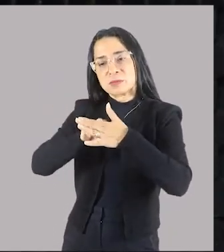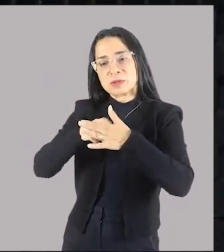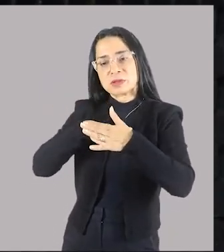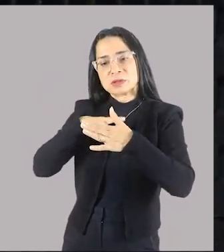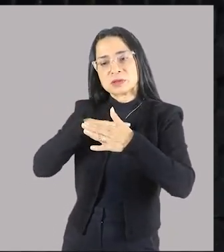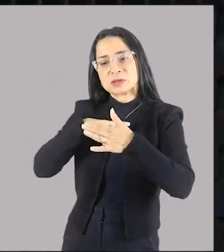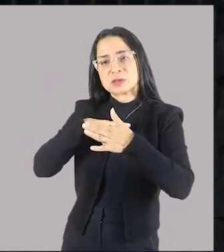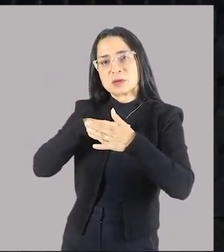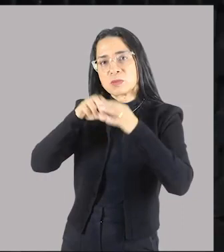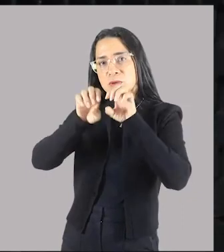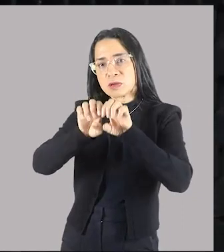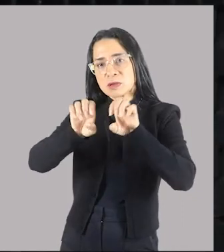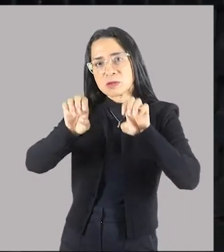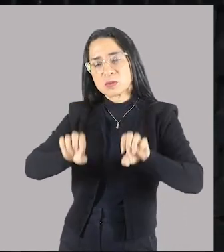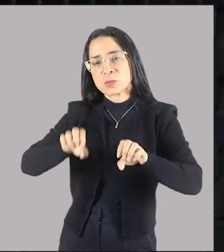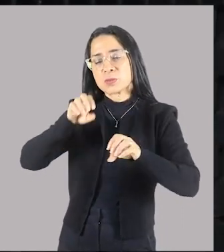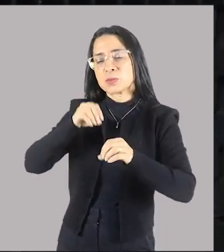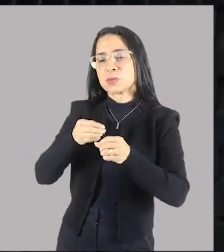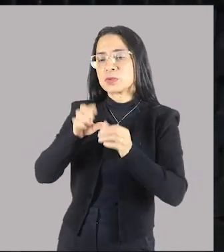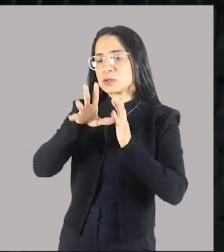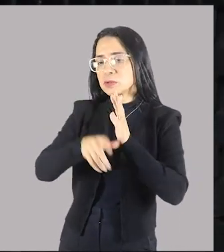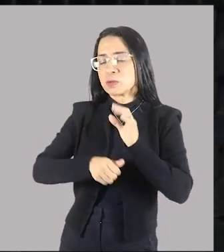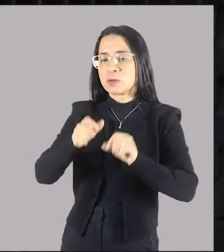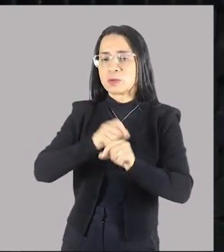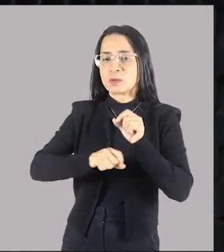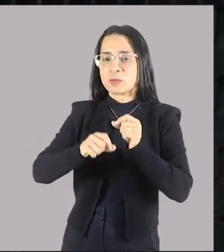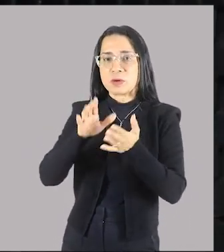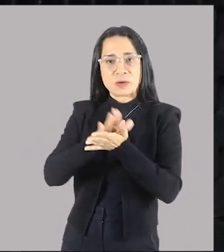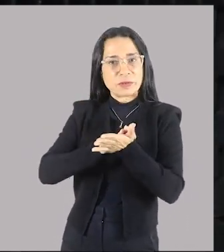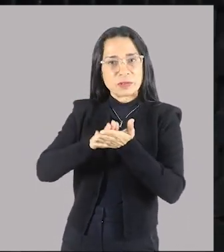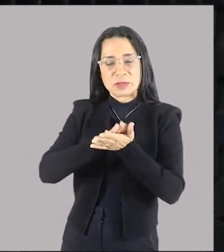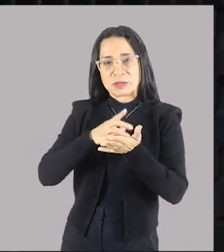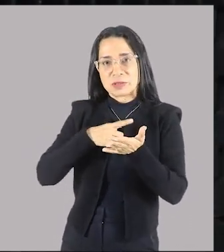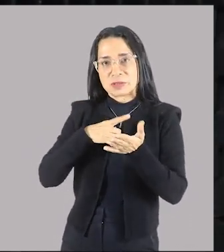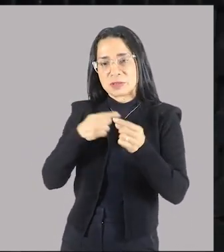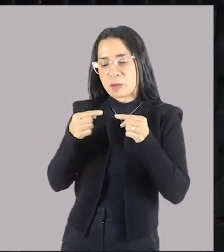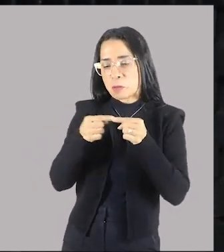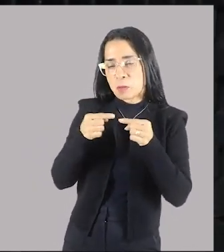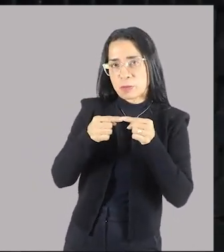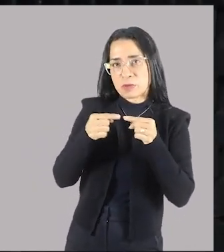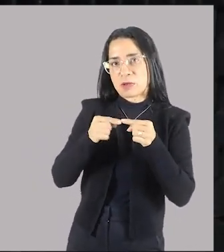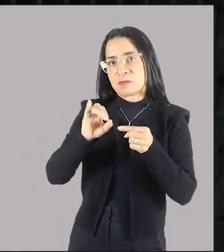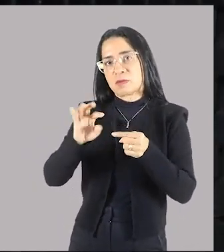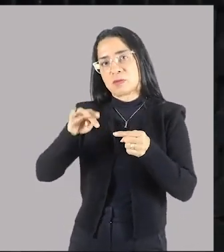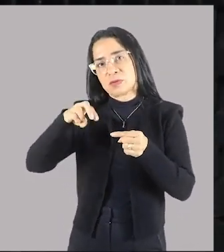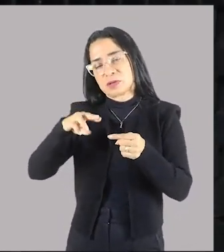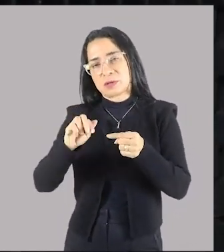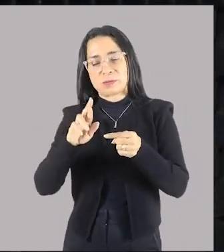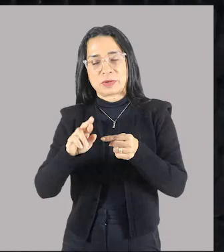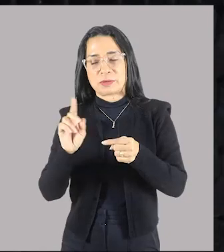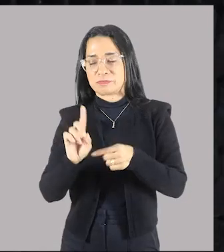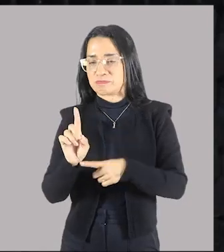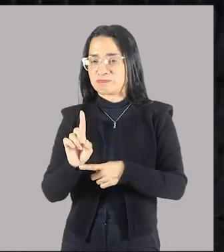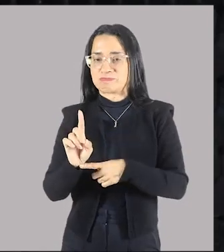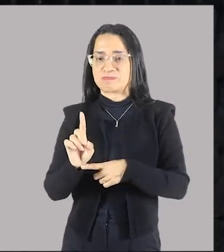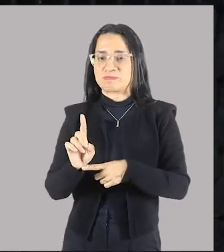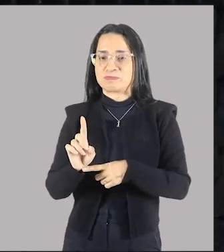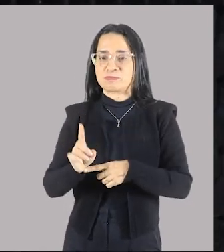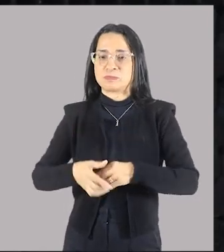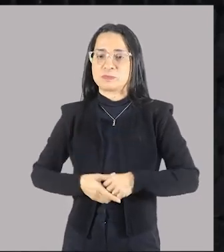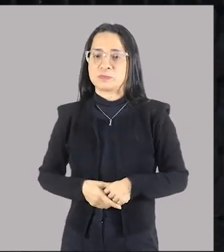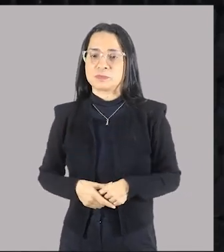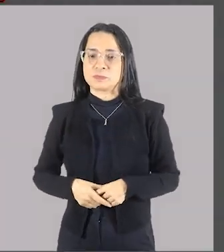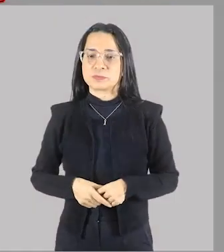diretamente o Itamar, como, por exemplo, o esquema PC Farias, atinge de uma forma direta o Fernando Collor. Além